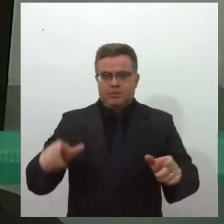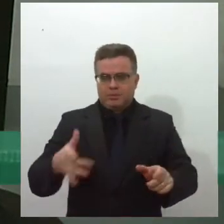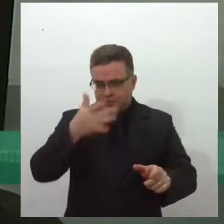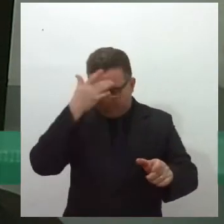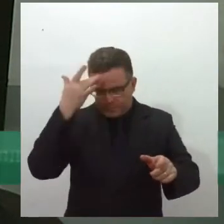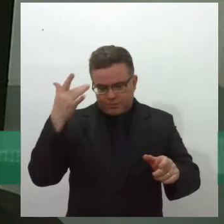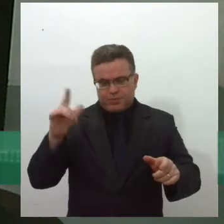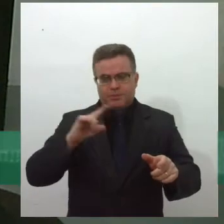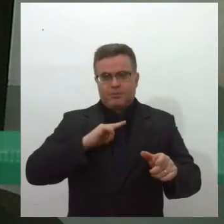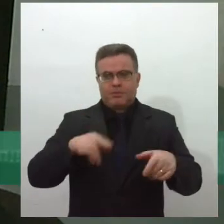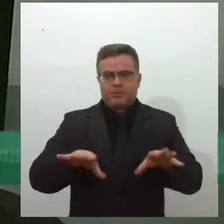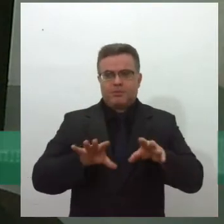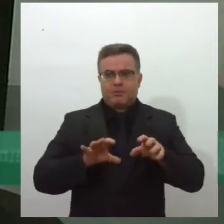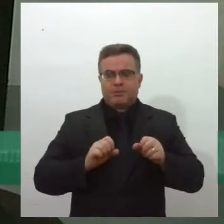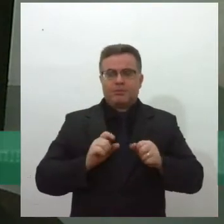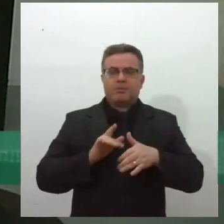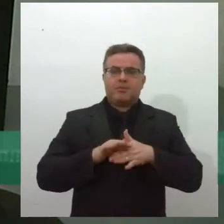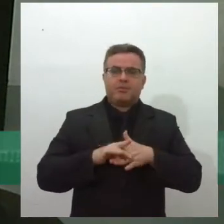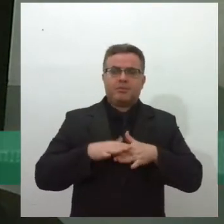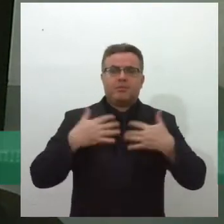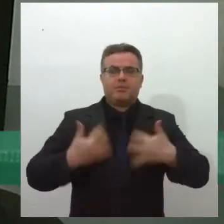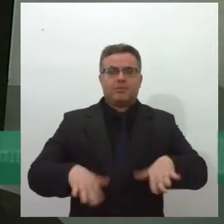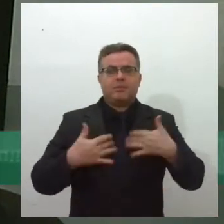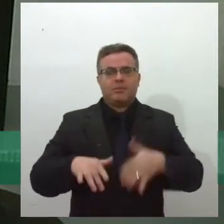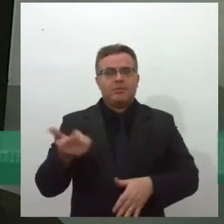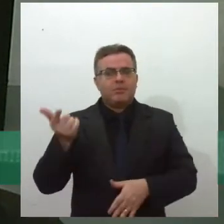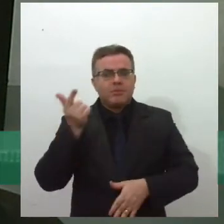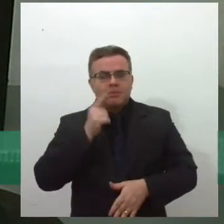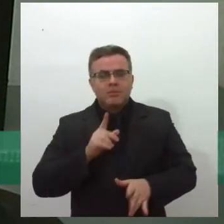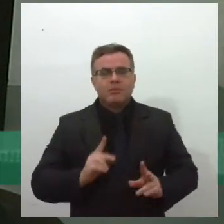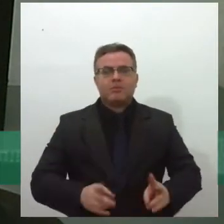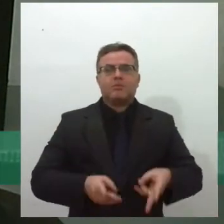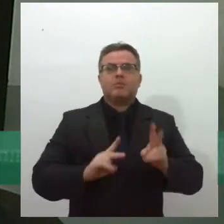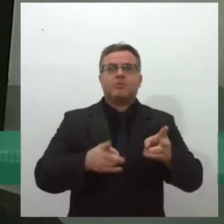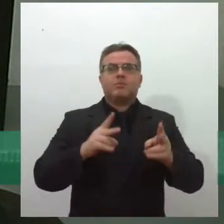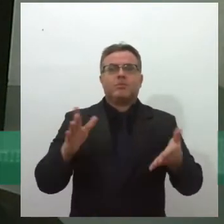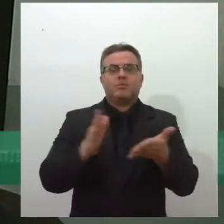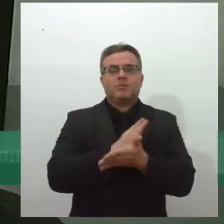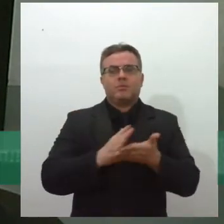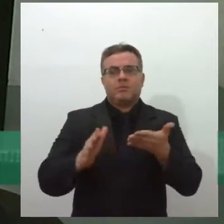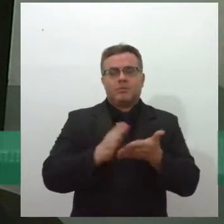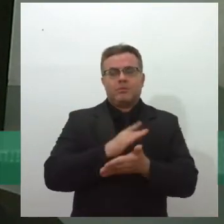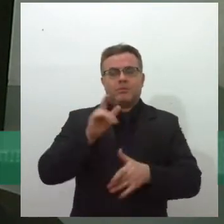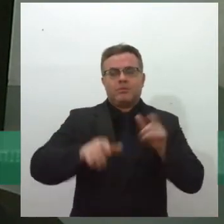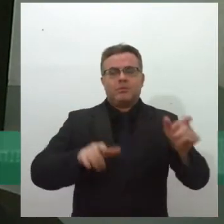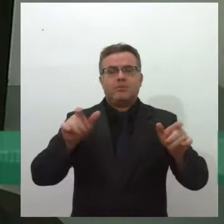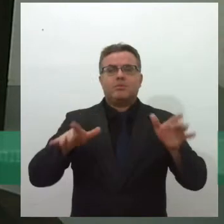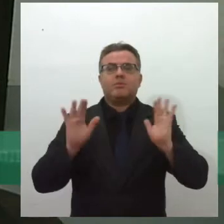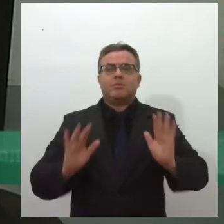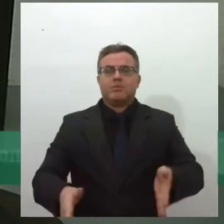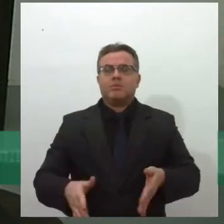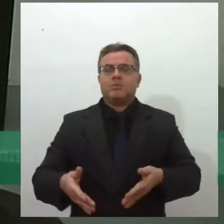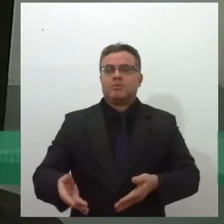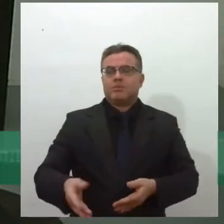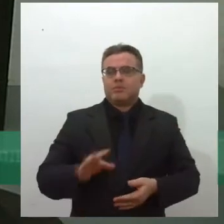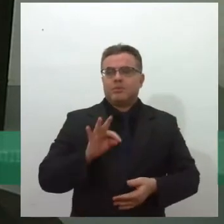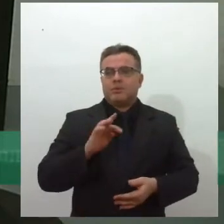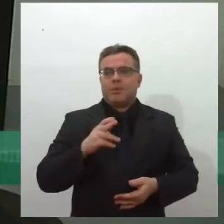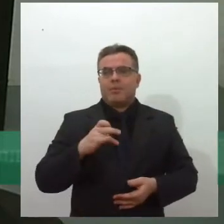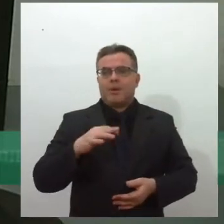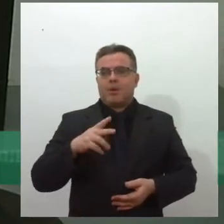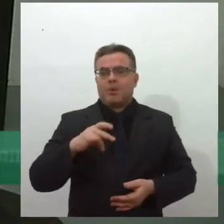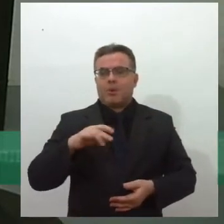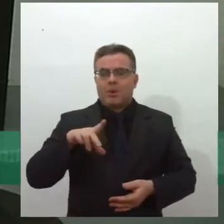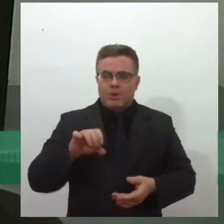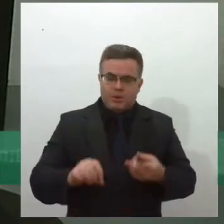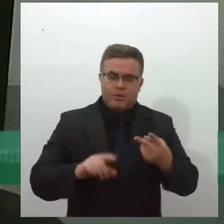por essas doenças, elas têm esse benefício dessa isenção. Algumas dessas doenças nós temos tuberculose, alienação